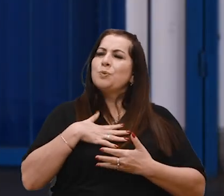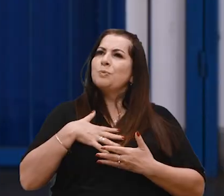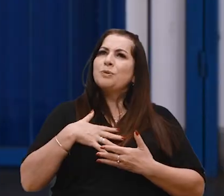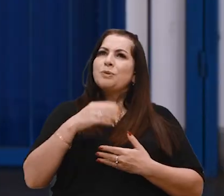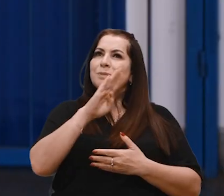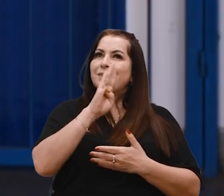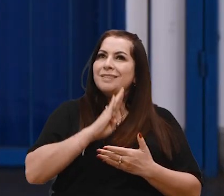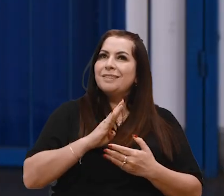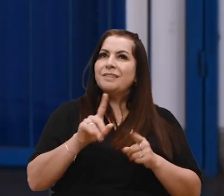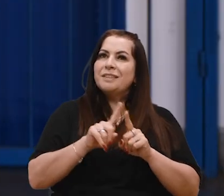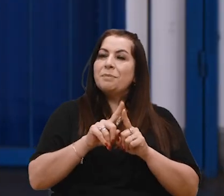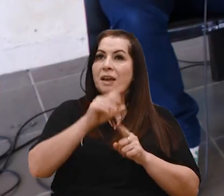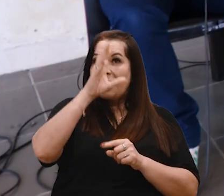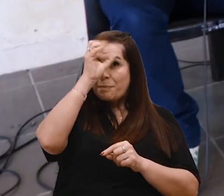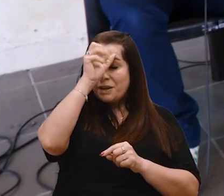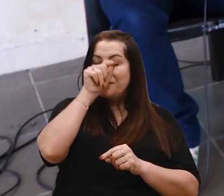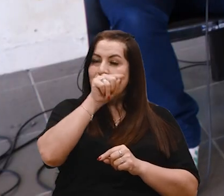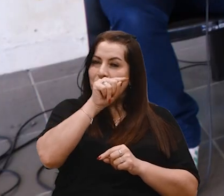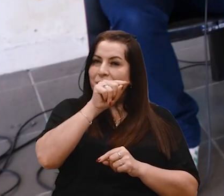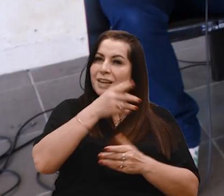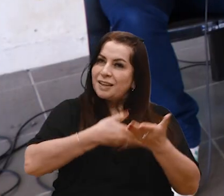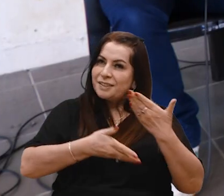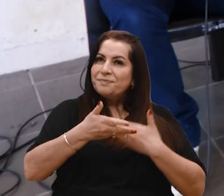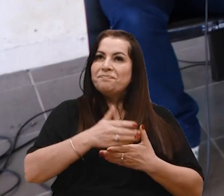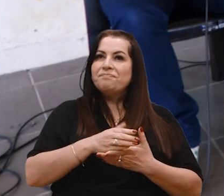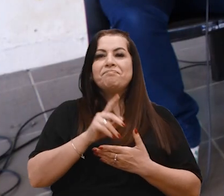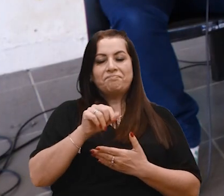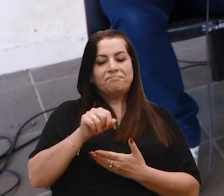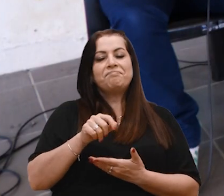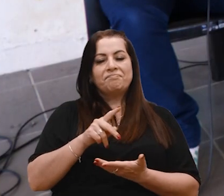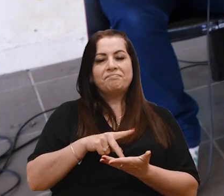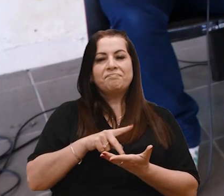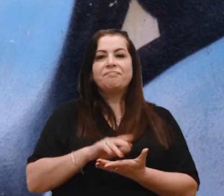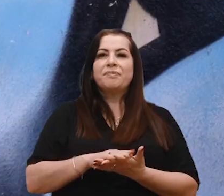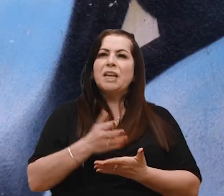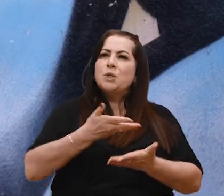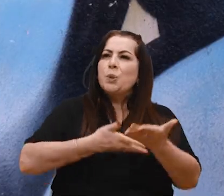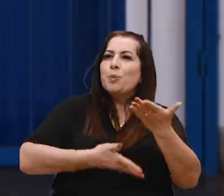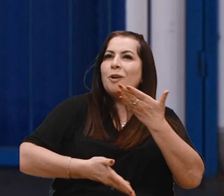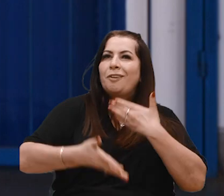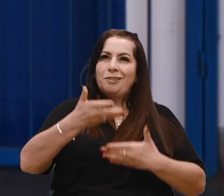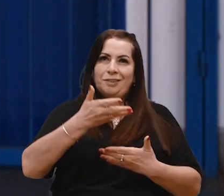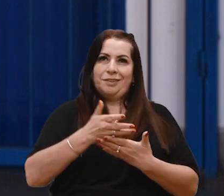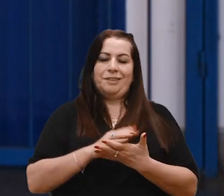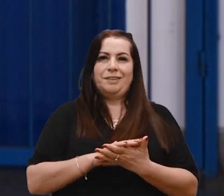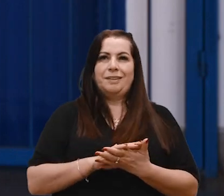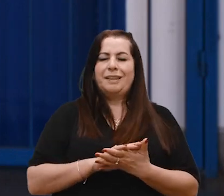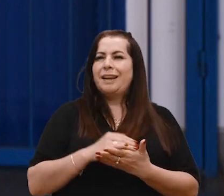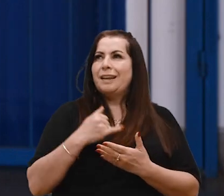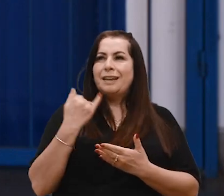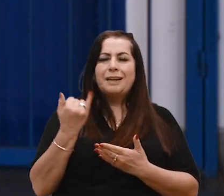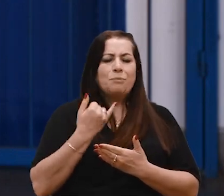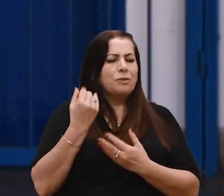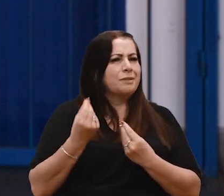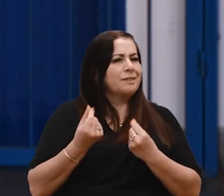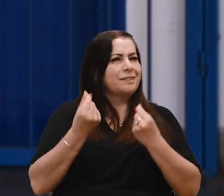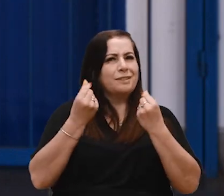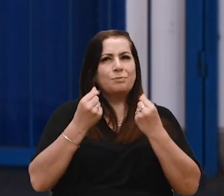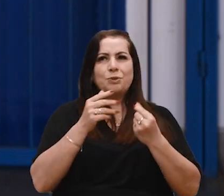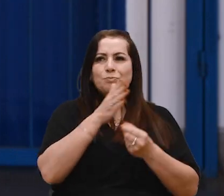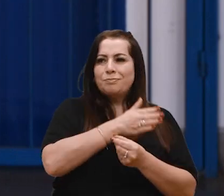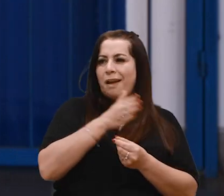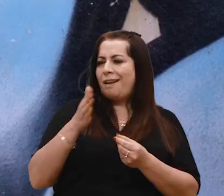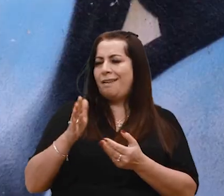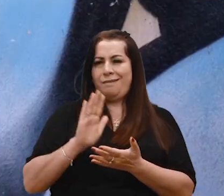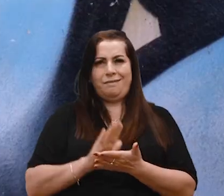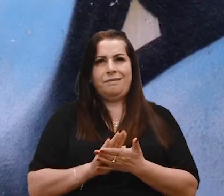gostoso para nós também, né, brasileiros, aprender com eles. Exatamente, essa troca, ela é enriquecedora